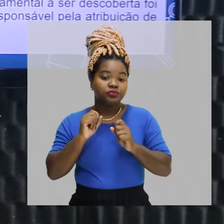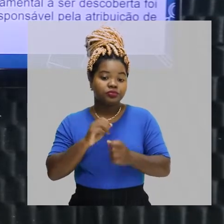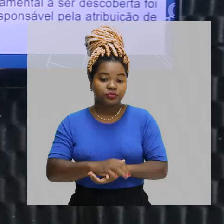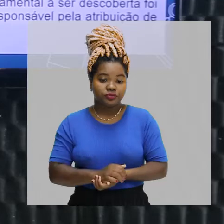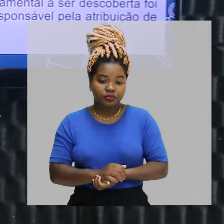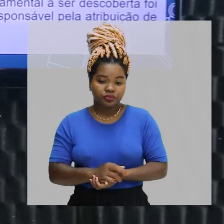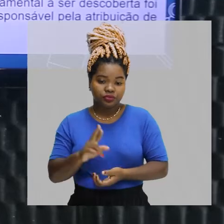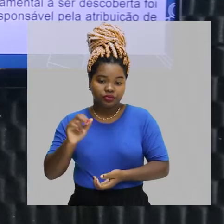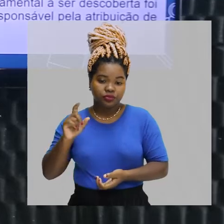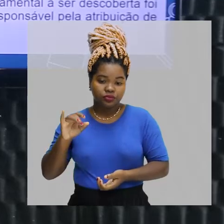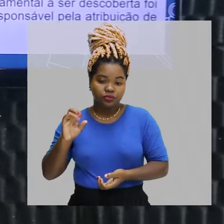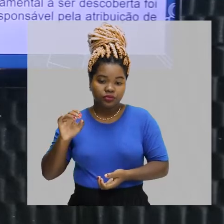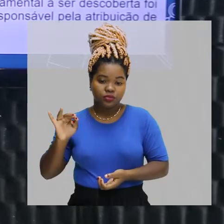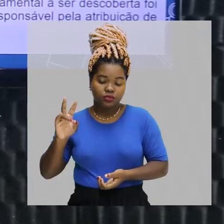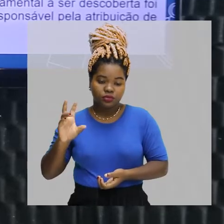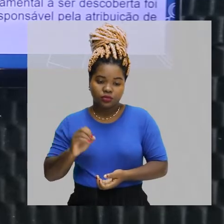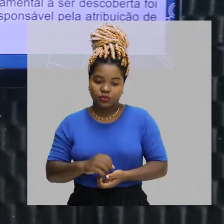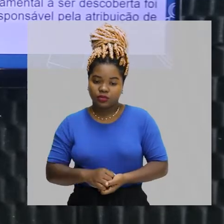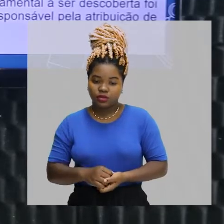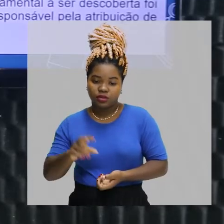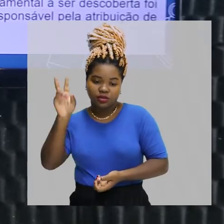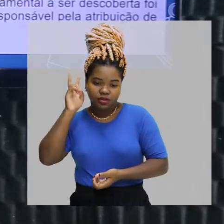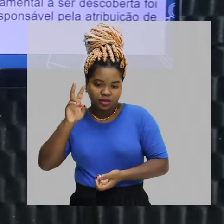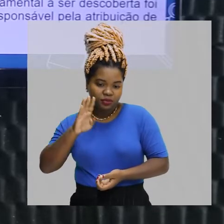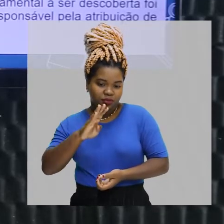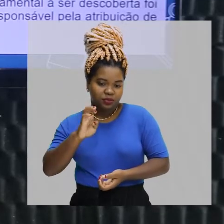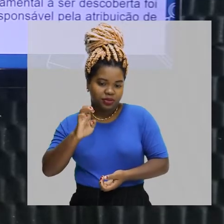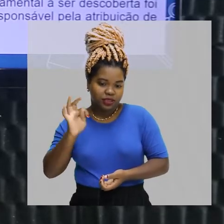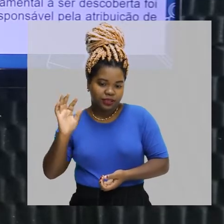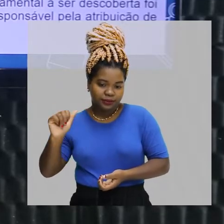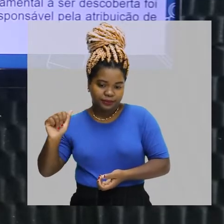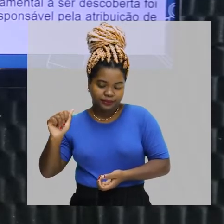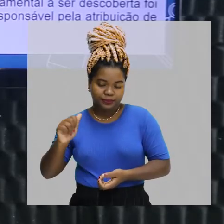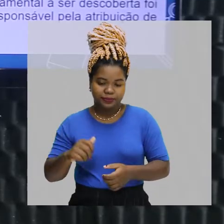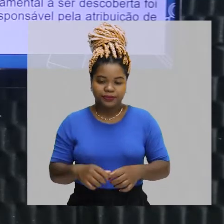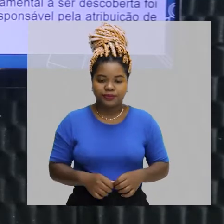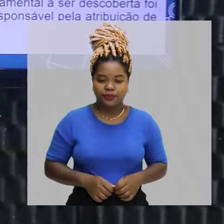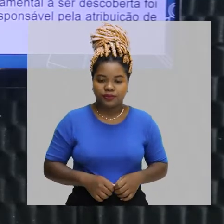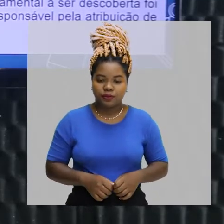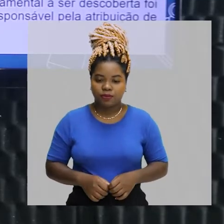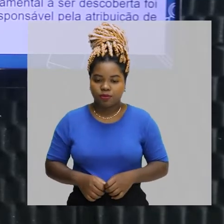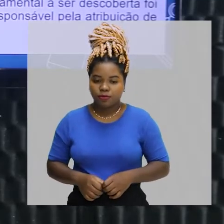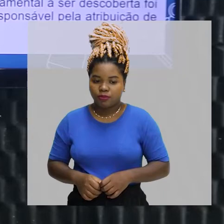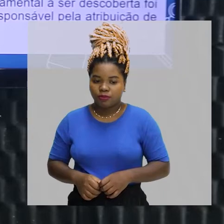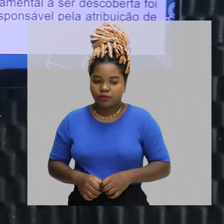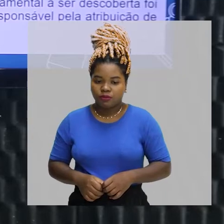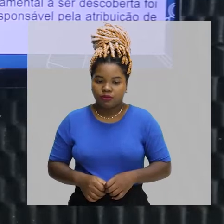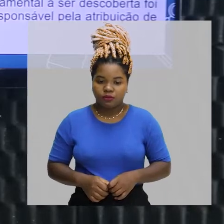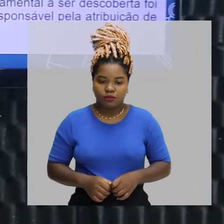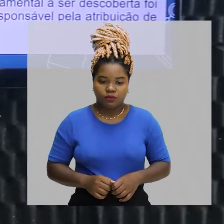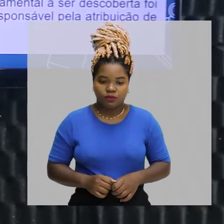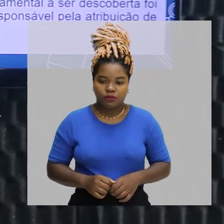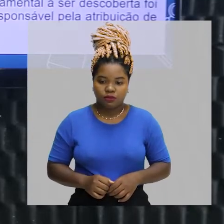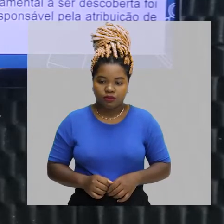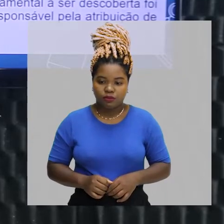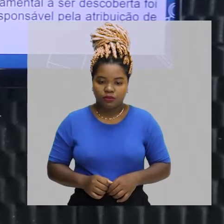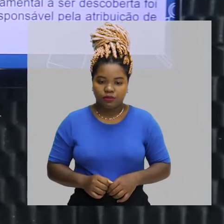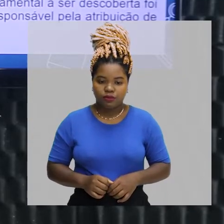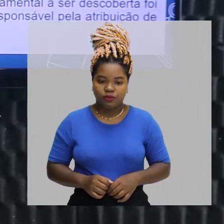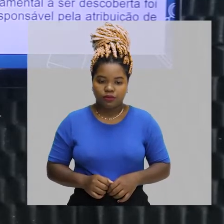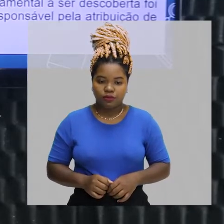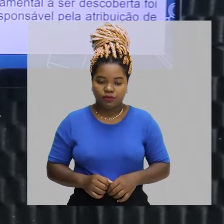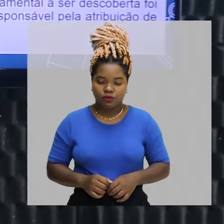em decaimentos radioativos. Lembra do decaimento beta, ok? Onde nós temos ali